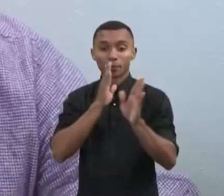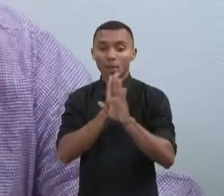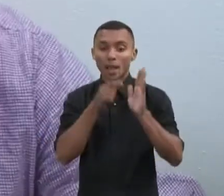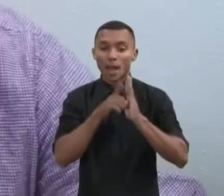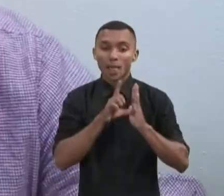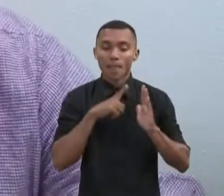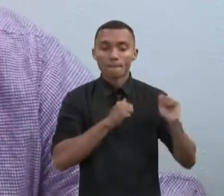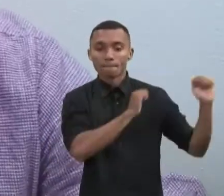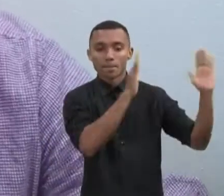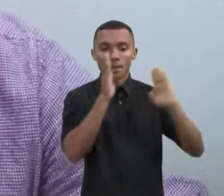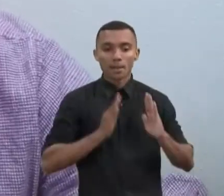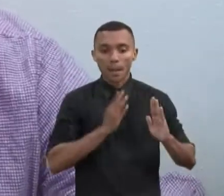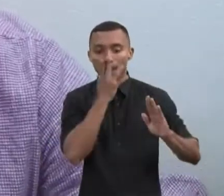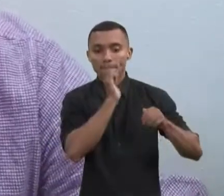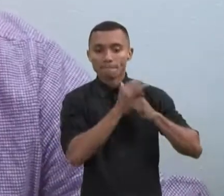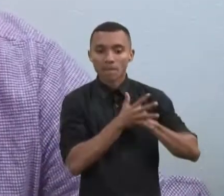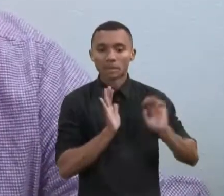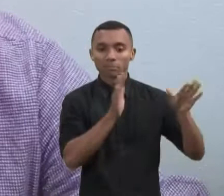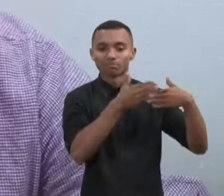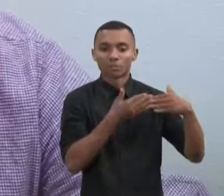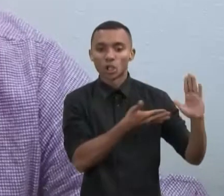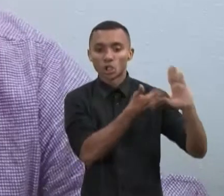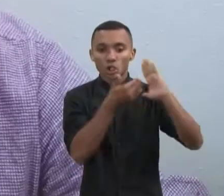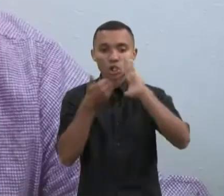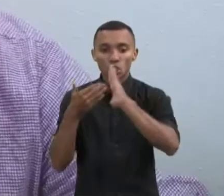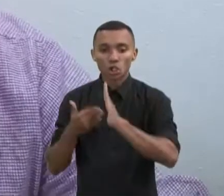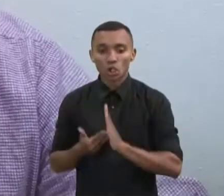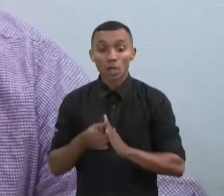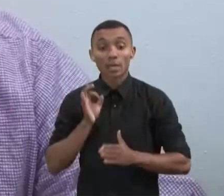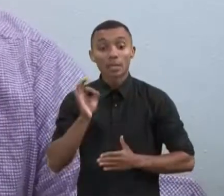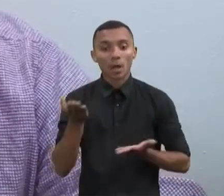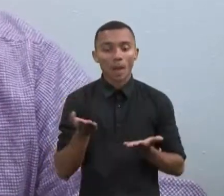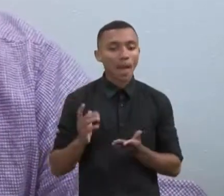período de negativação, de demissão das suas vagas,